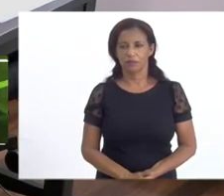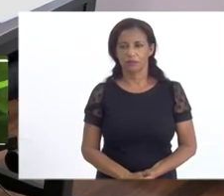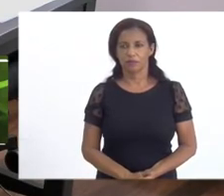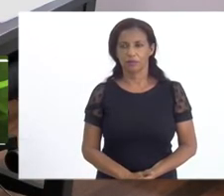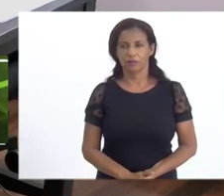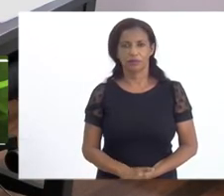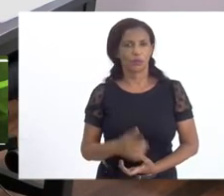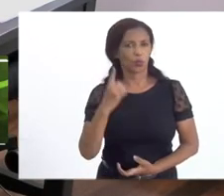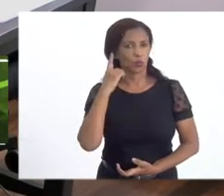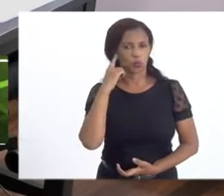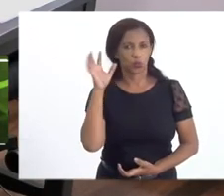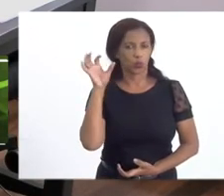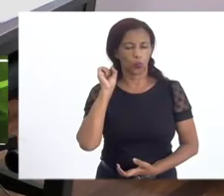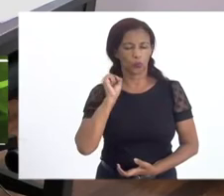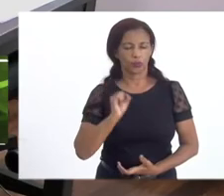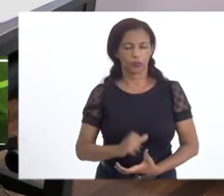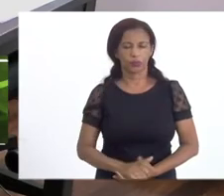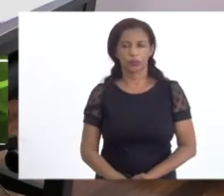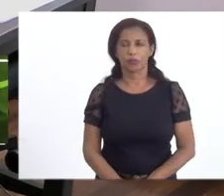Tutuca, não estamos ouvindo. Só um minuto.